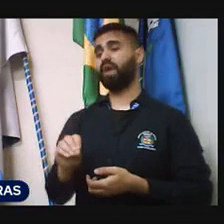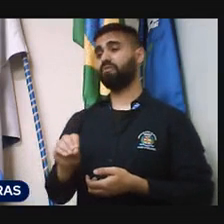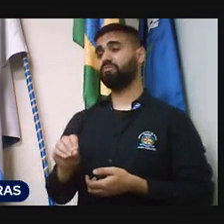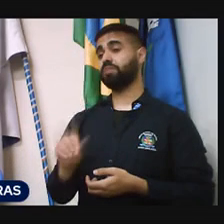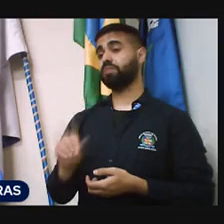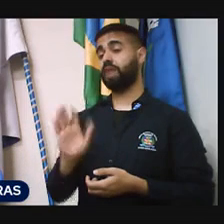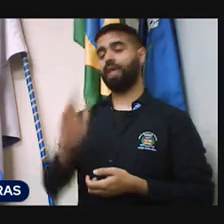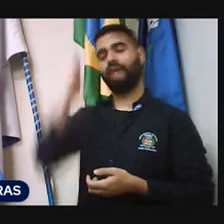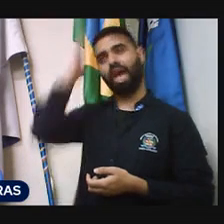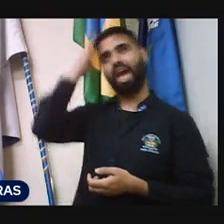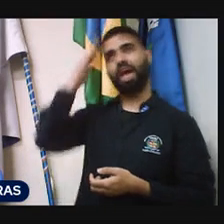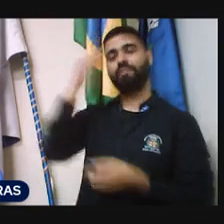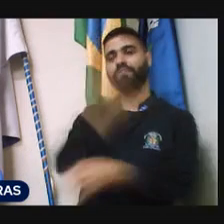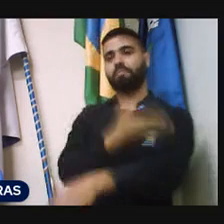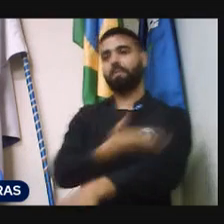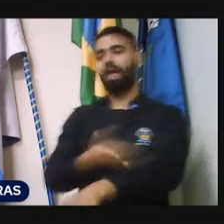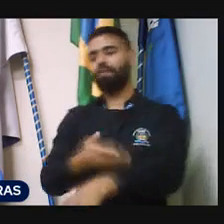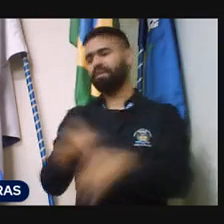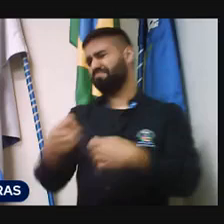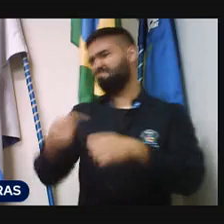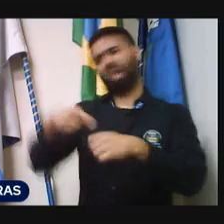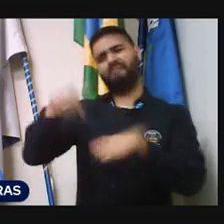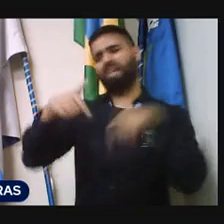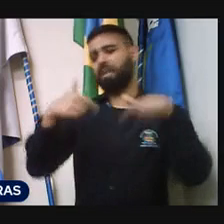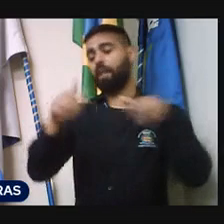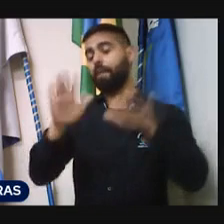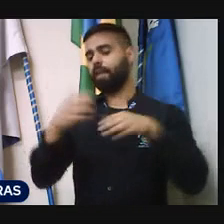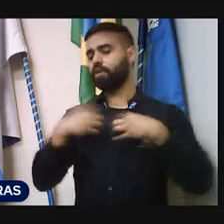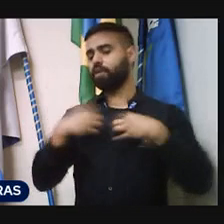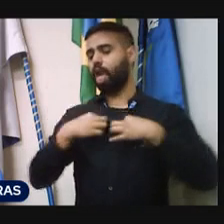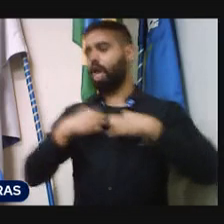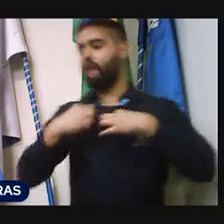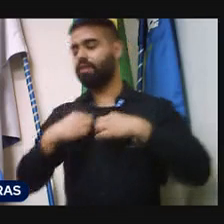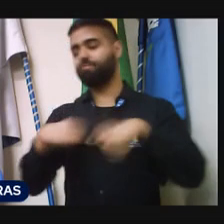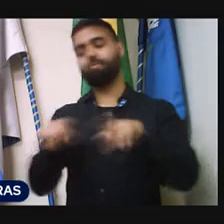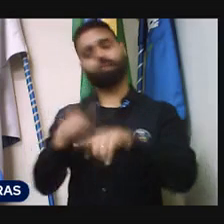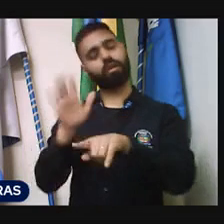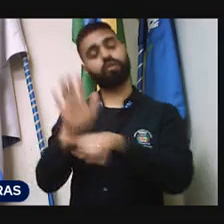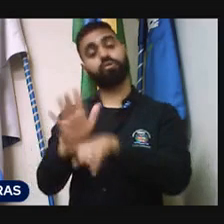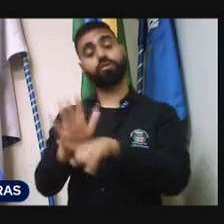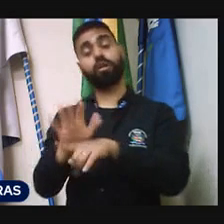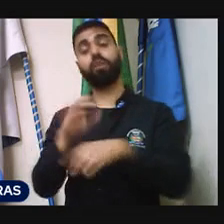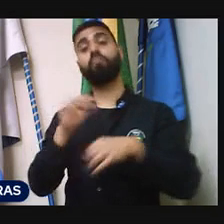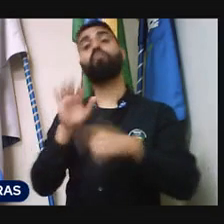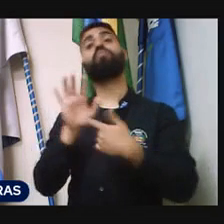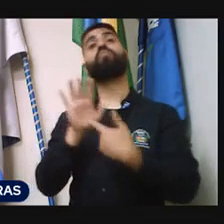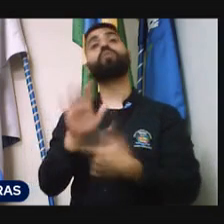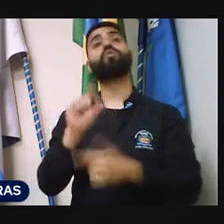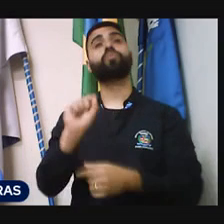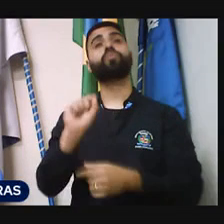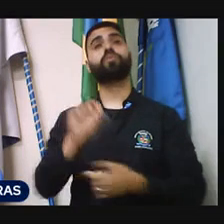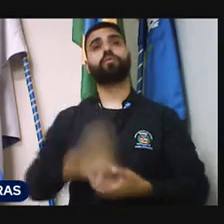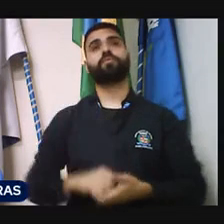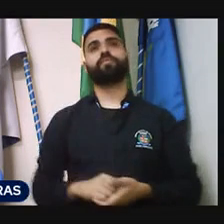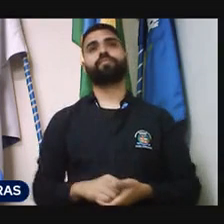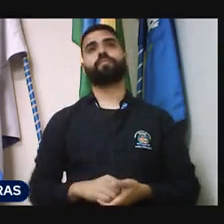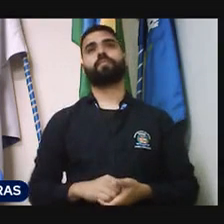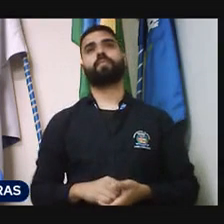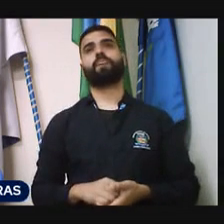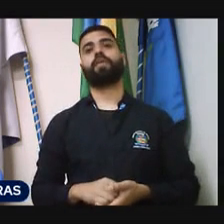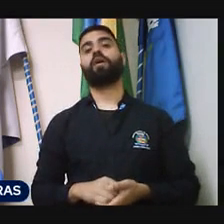lá Ah mas está se doando entendeu aqui mostrando que ainda tem